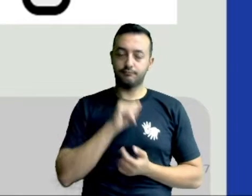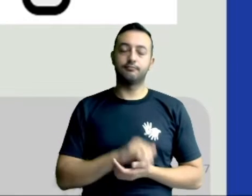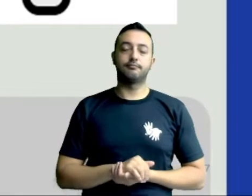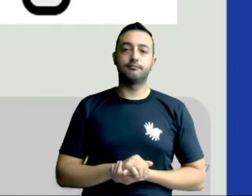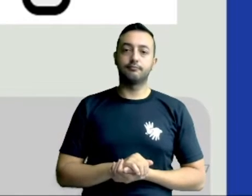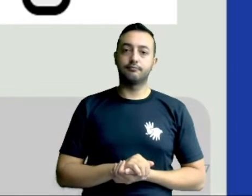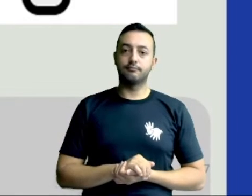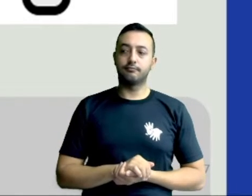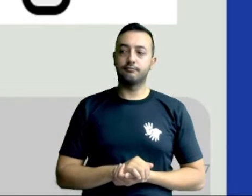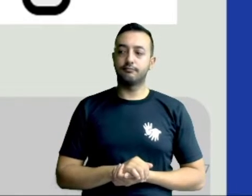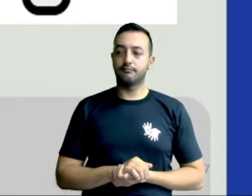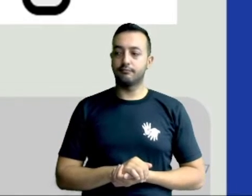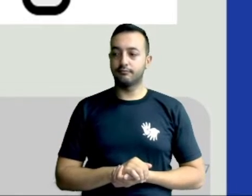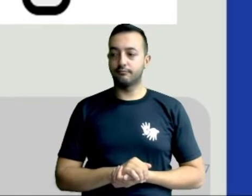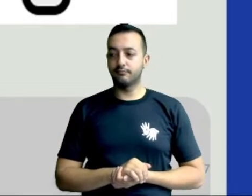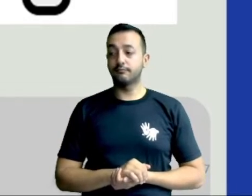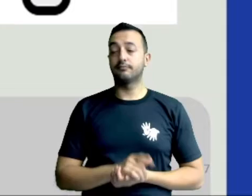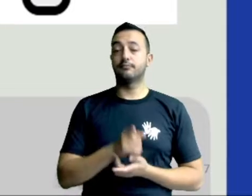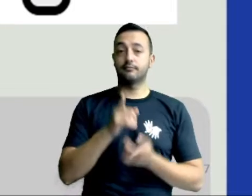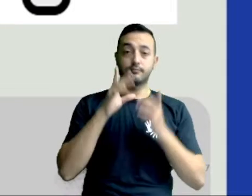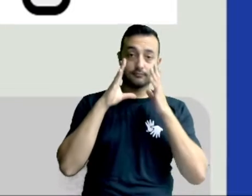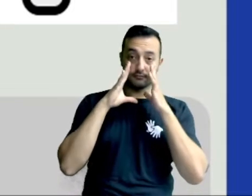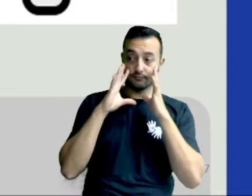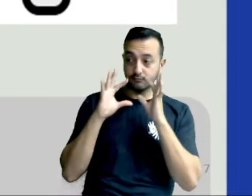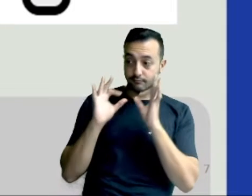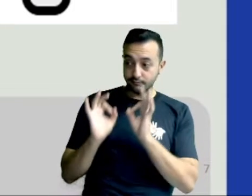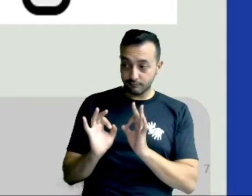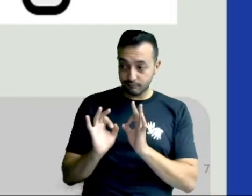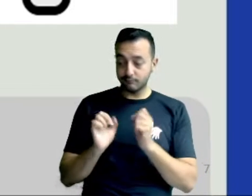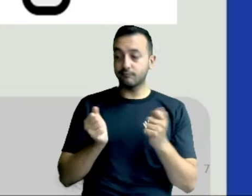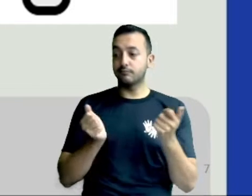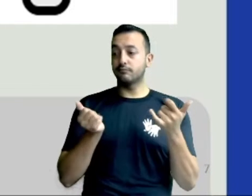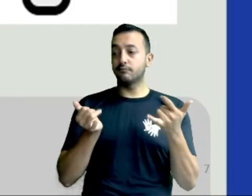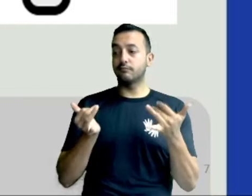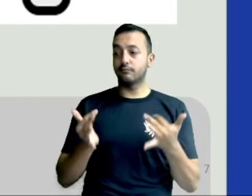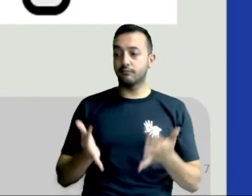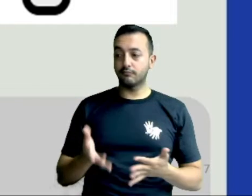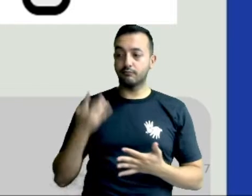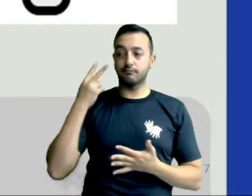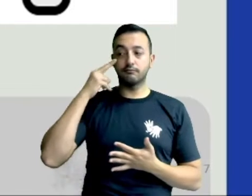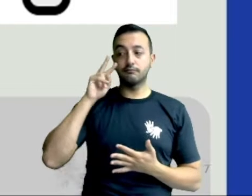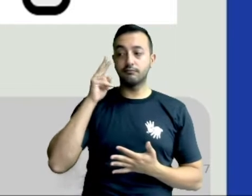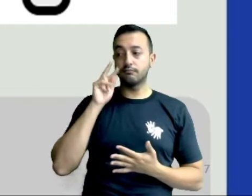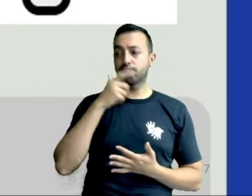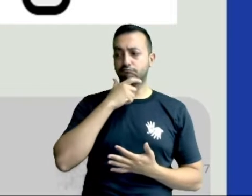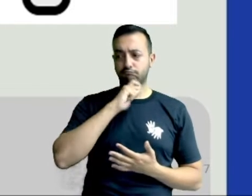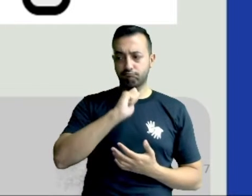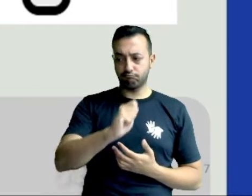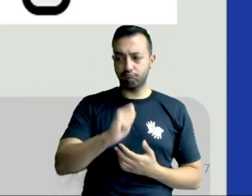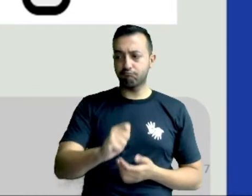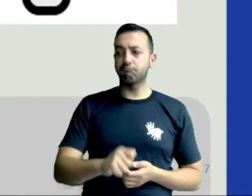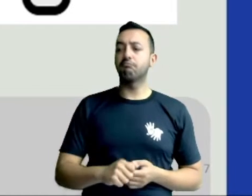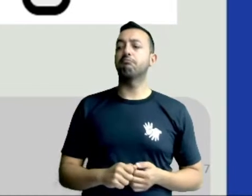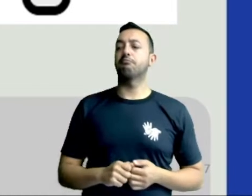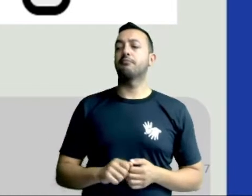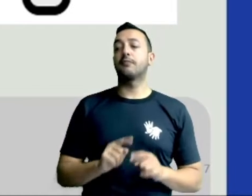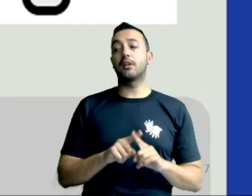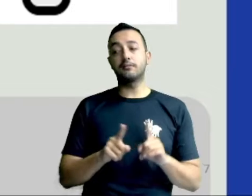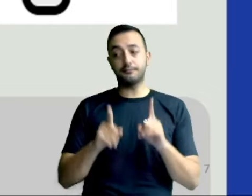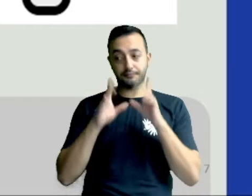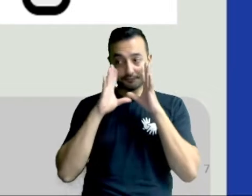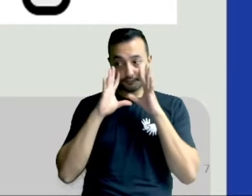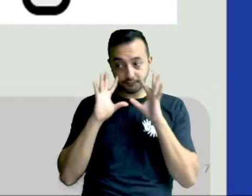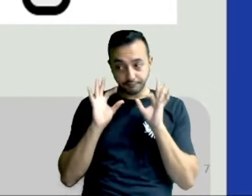narrativo. Fique atento nesta narração. É a história de um cabra macho,